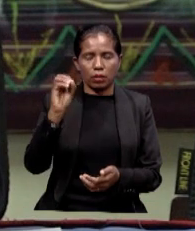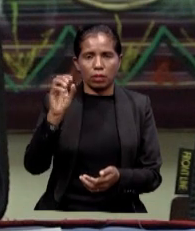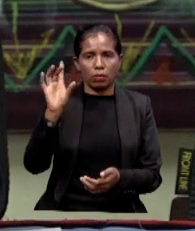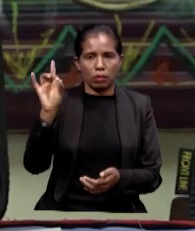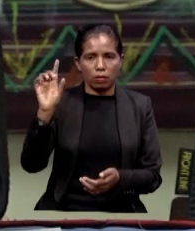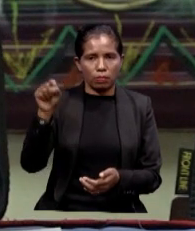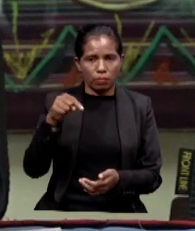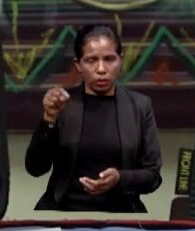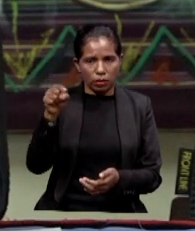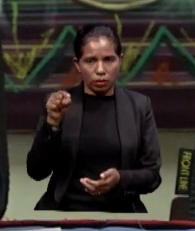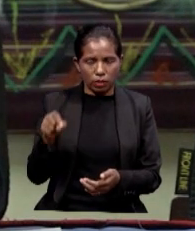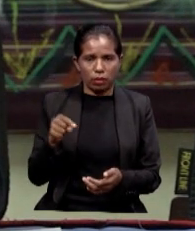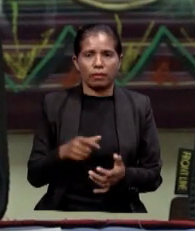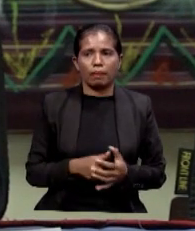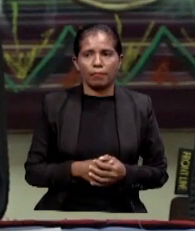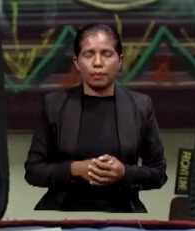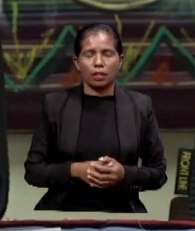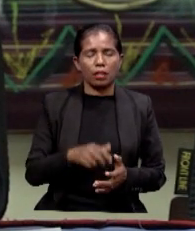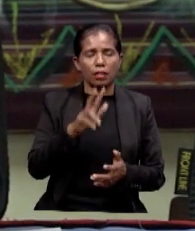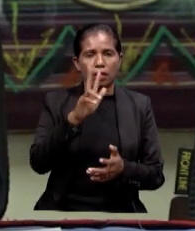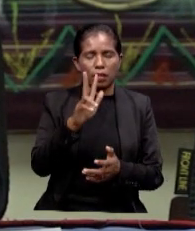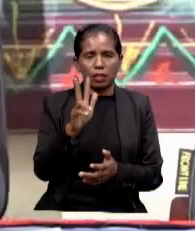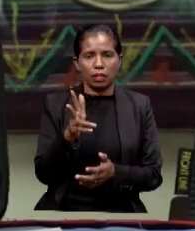1,08%, presentes,